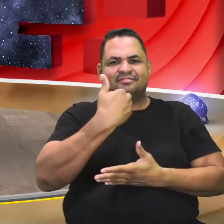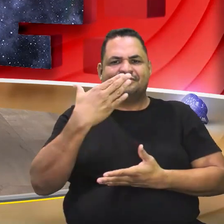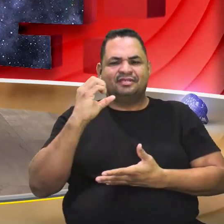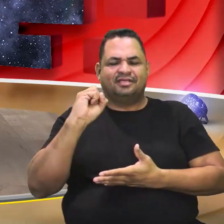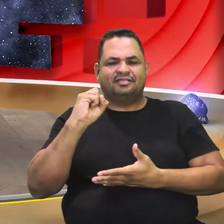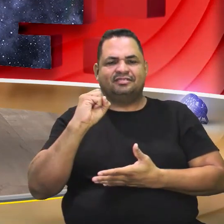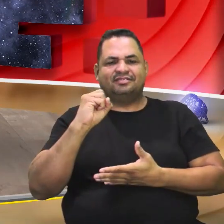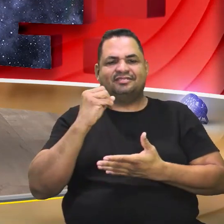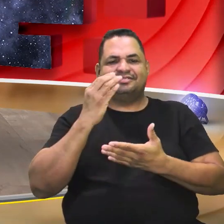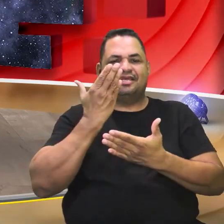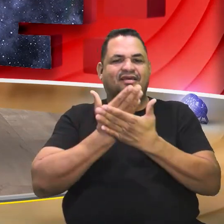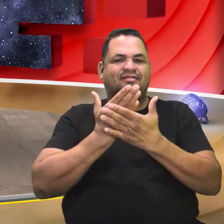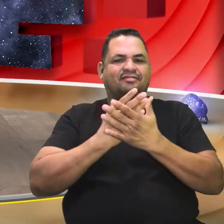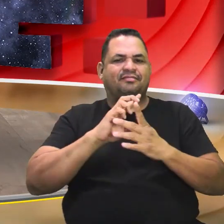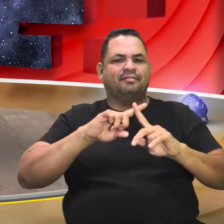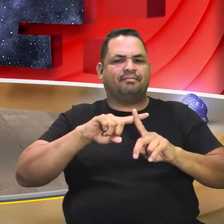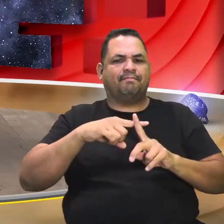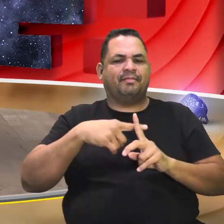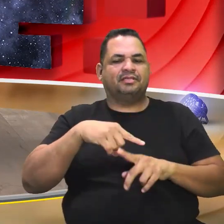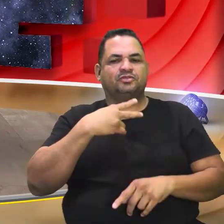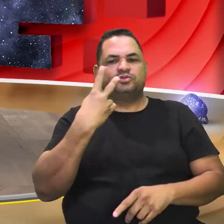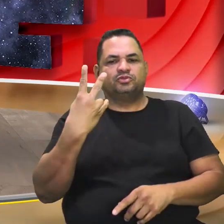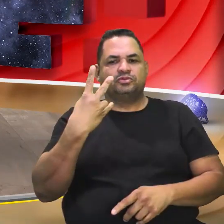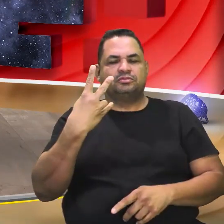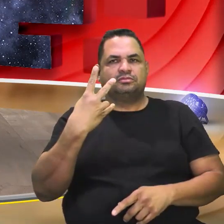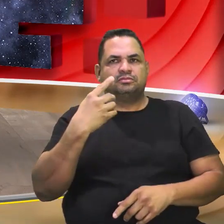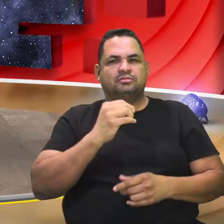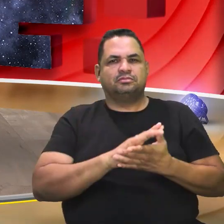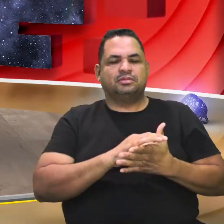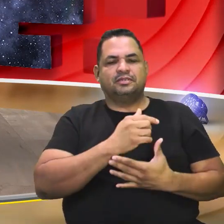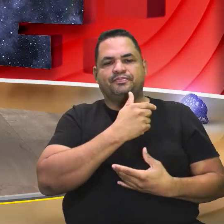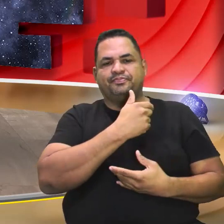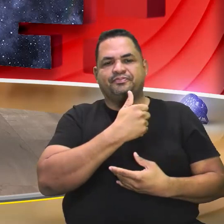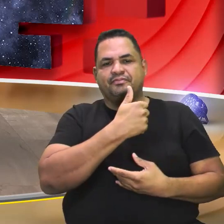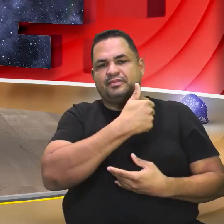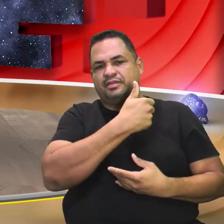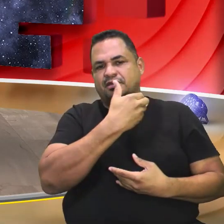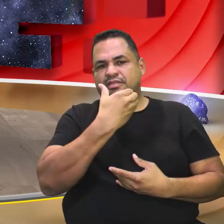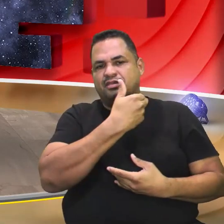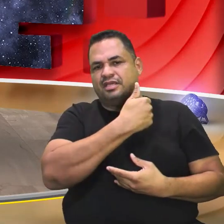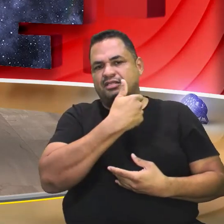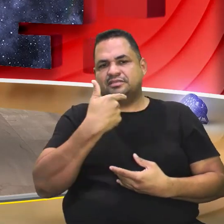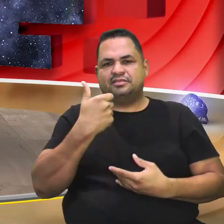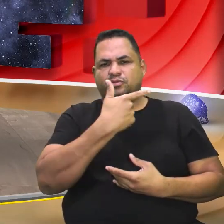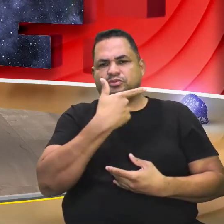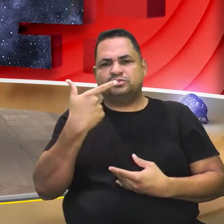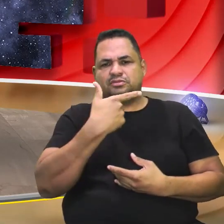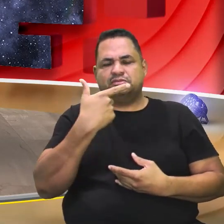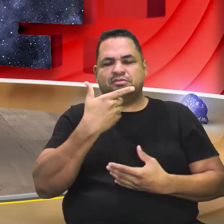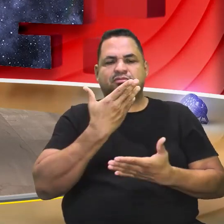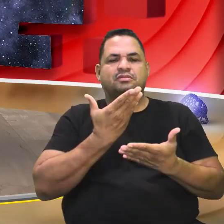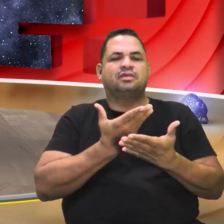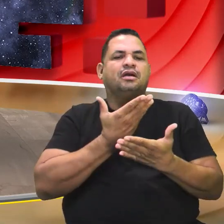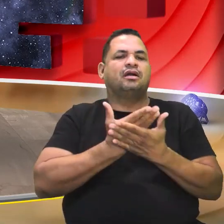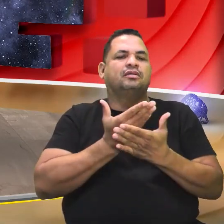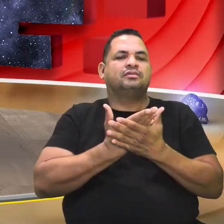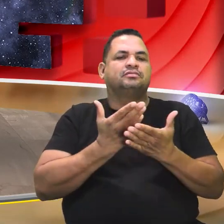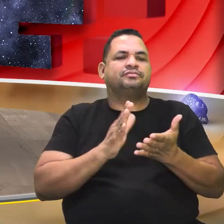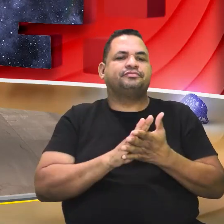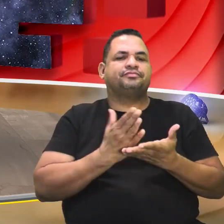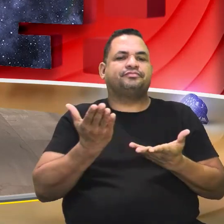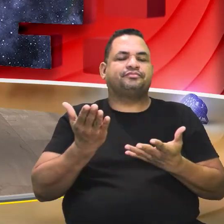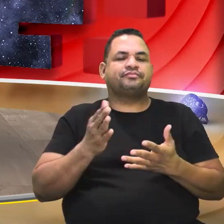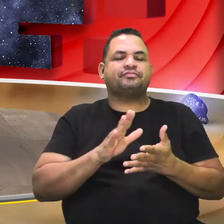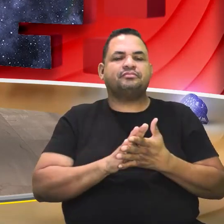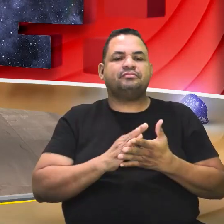aulas, mais uma do Enem, 2 já, essa é a 11ª? É, 11ª. E a gente falou, né, que ia intercalar os assuntos com aulas